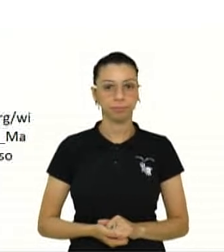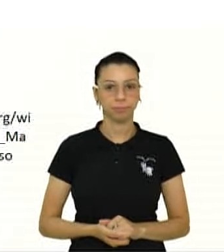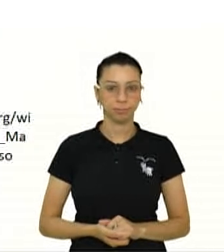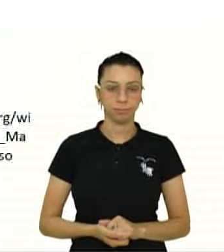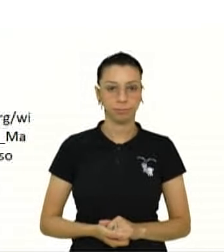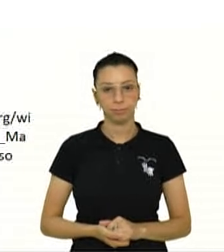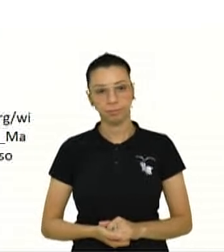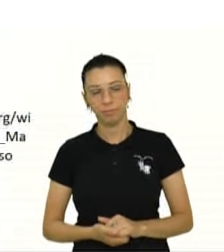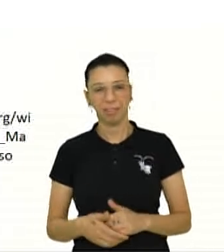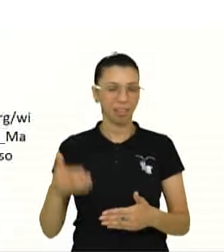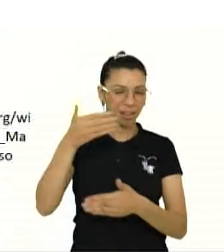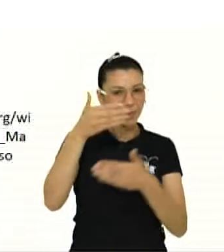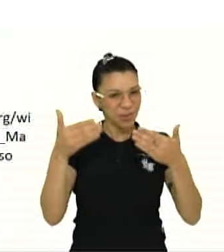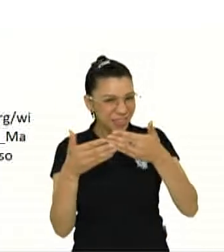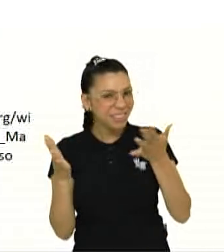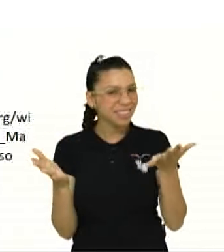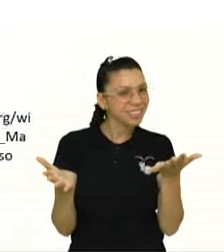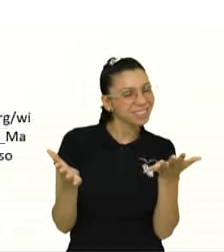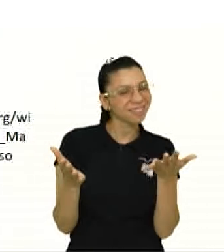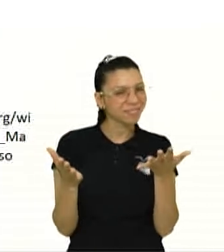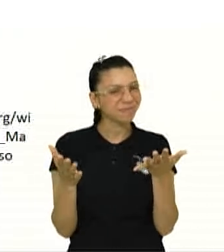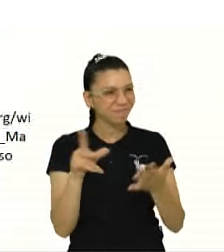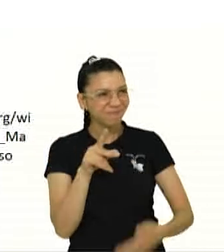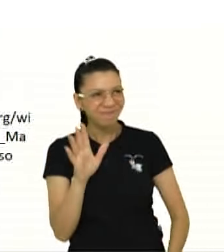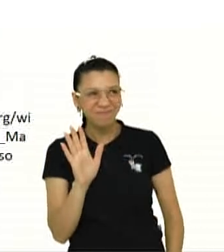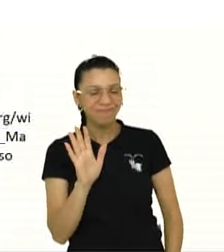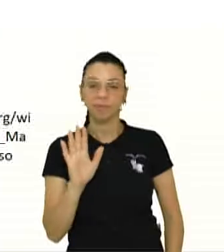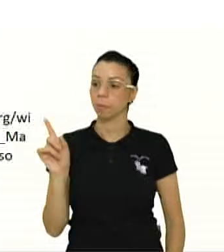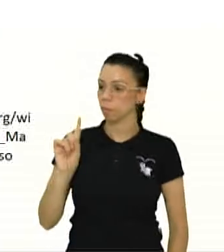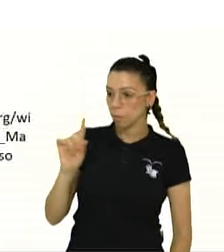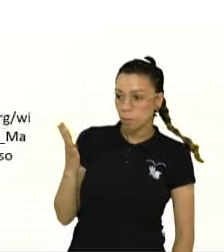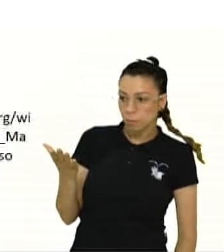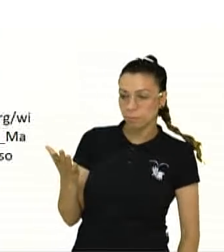É um quadro, professor? Não, não é.